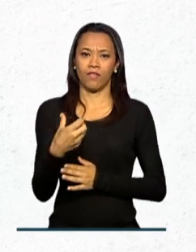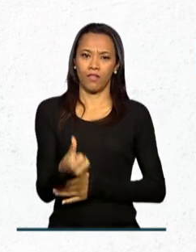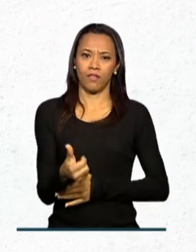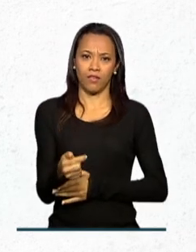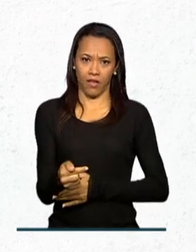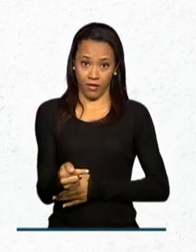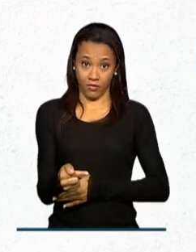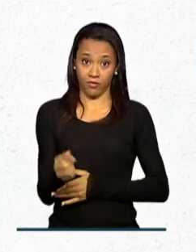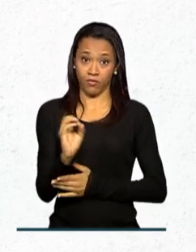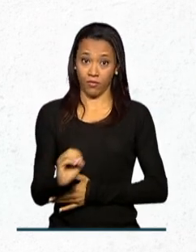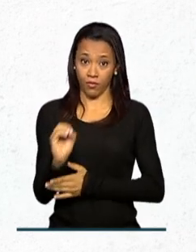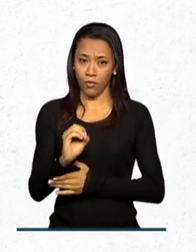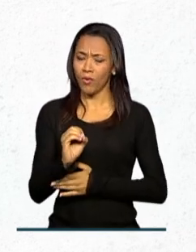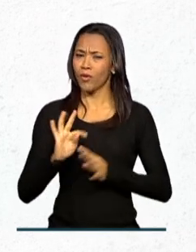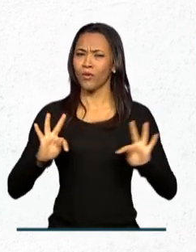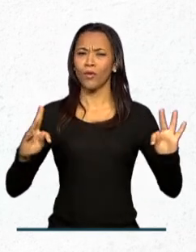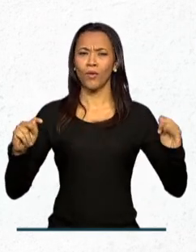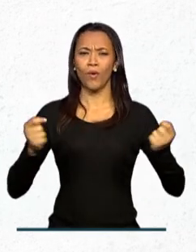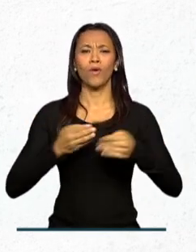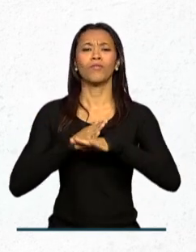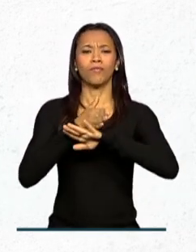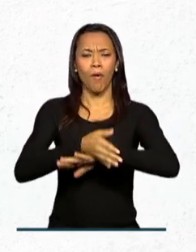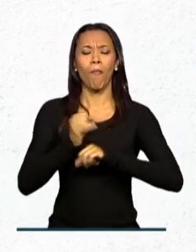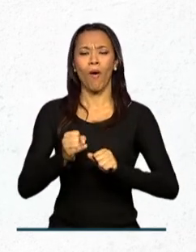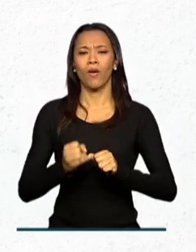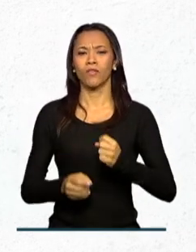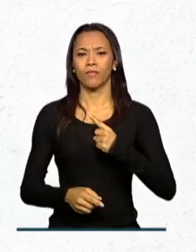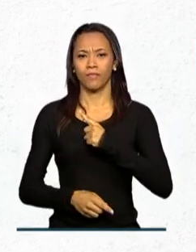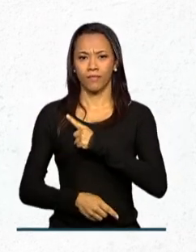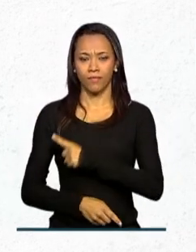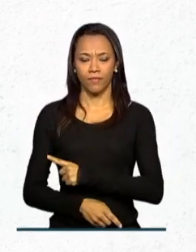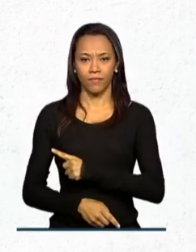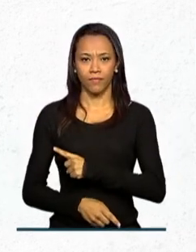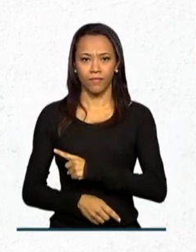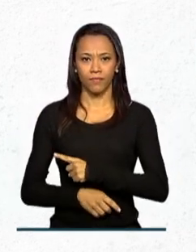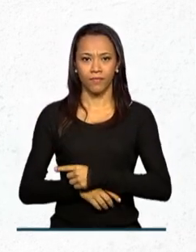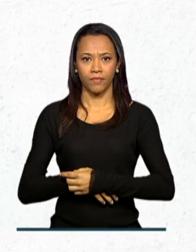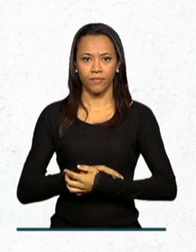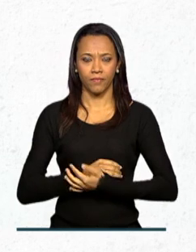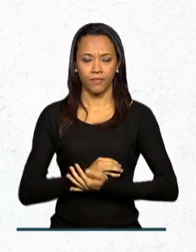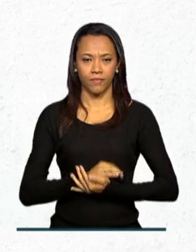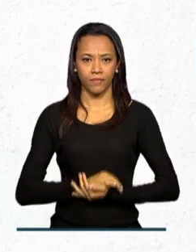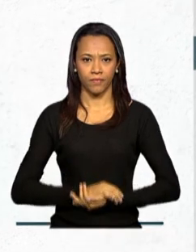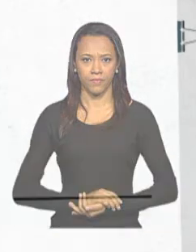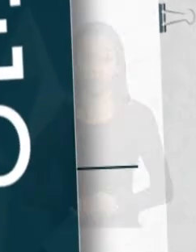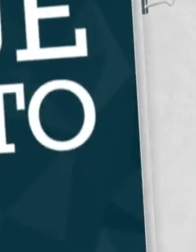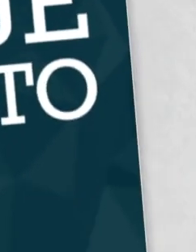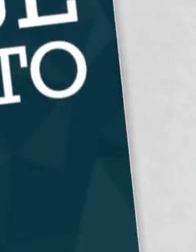outubro. Todas as informações estão na página cultura.gov.br.